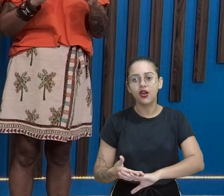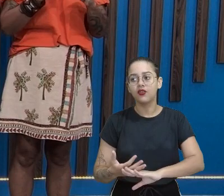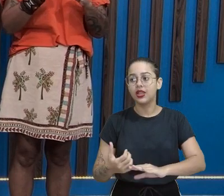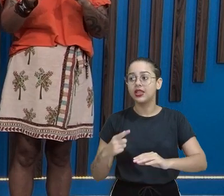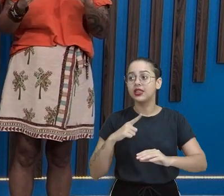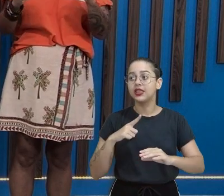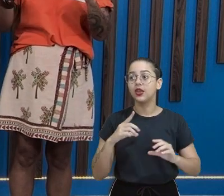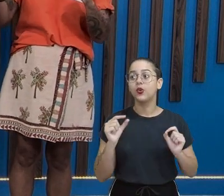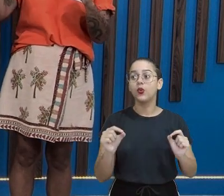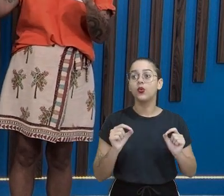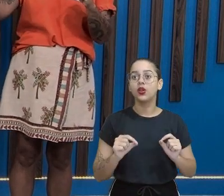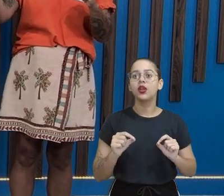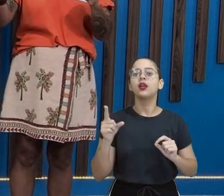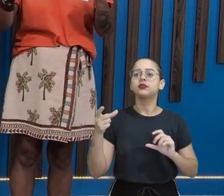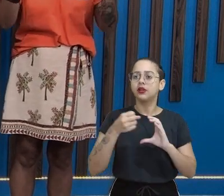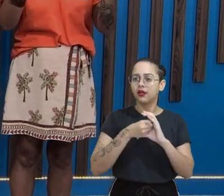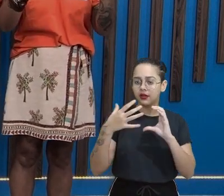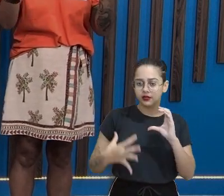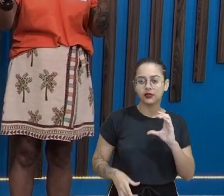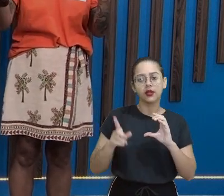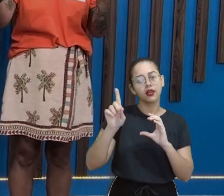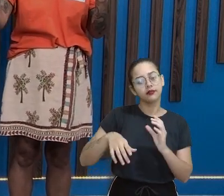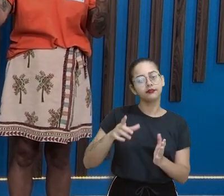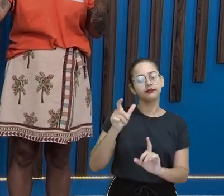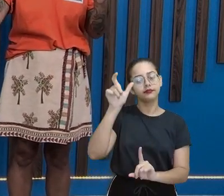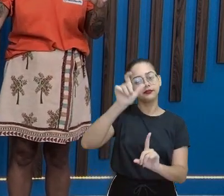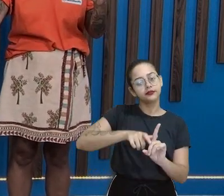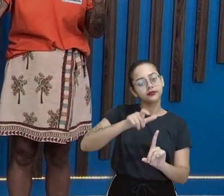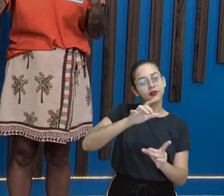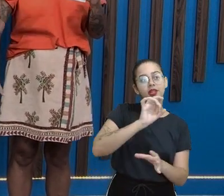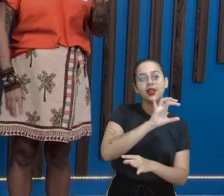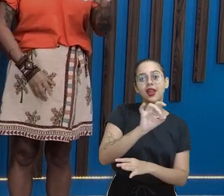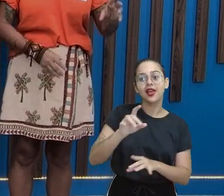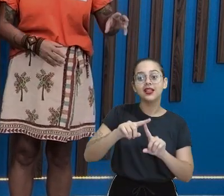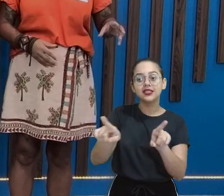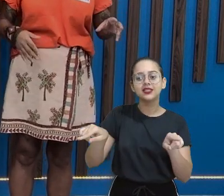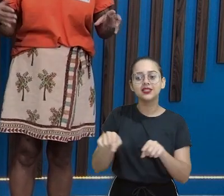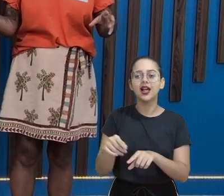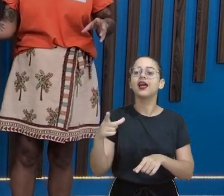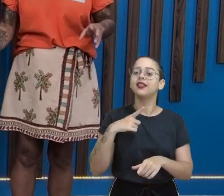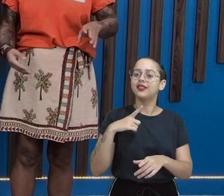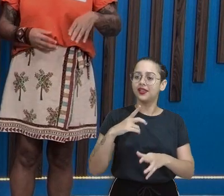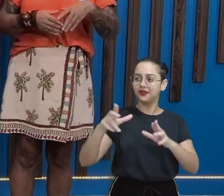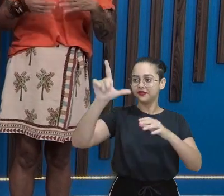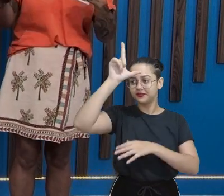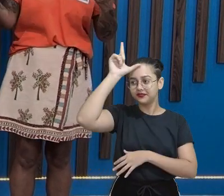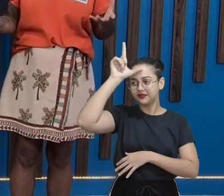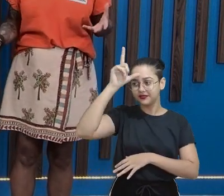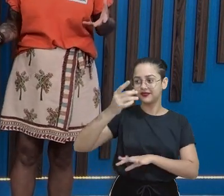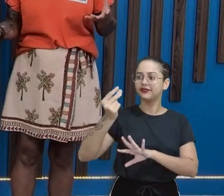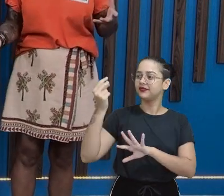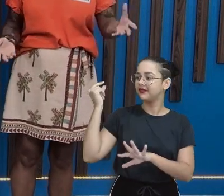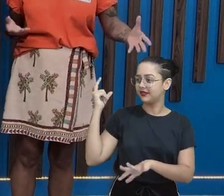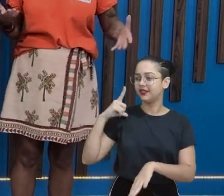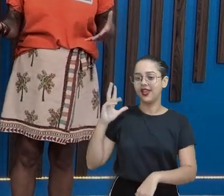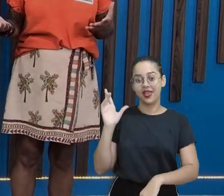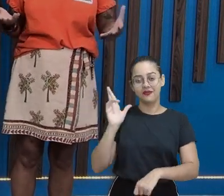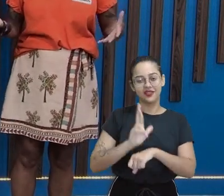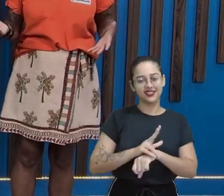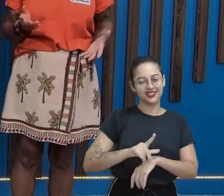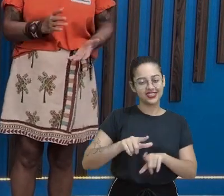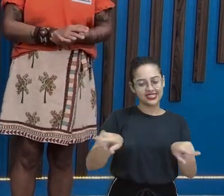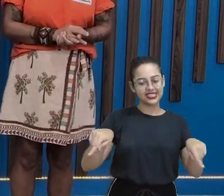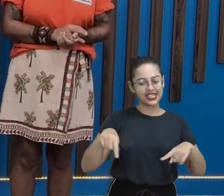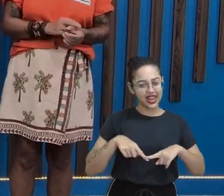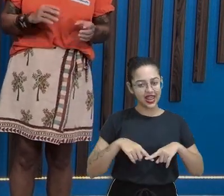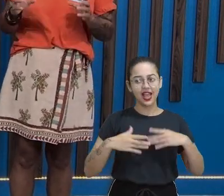muito forte essas figuras que são os protagonistas de cada sala. Que na nossa época chamava de representante de sala, né?